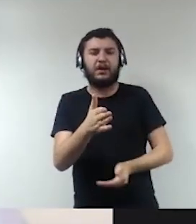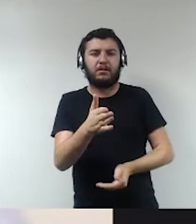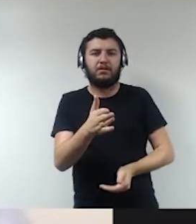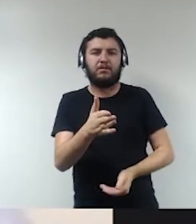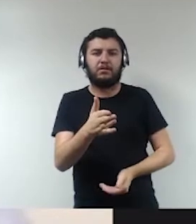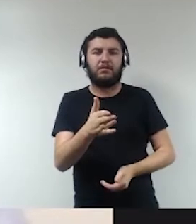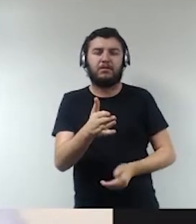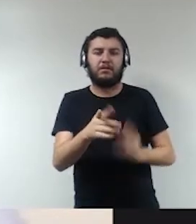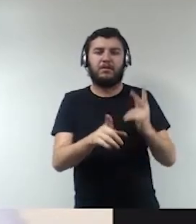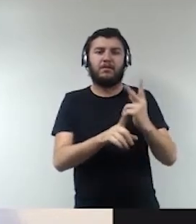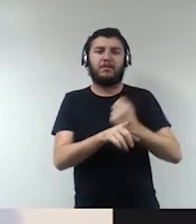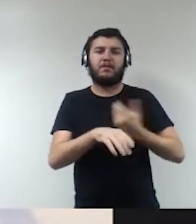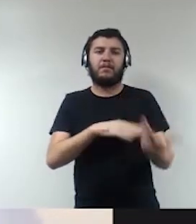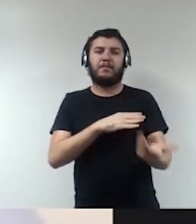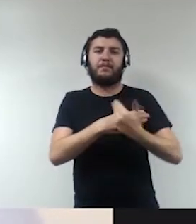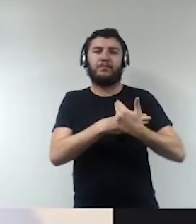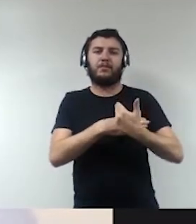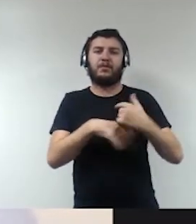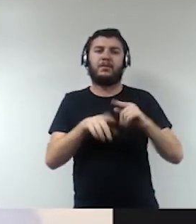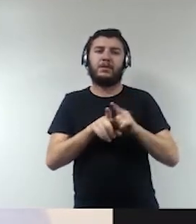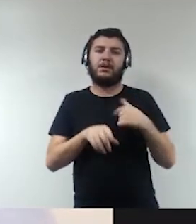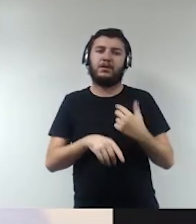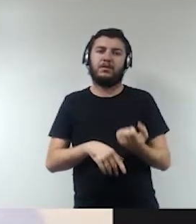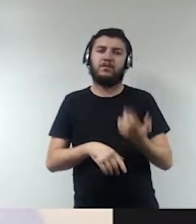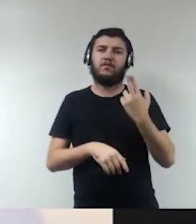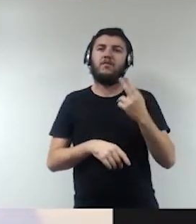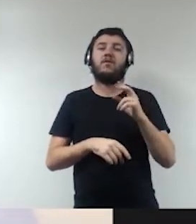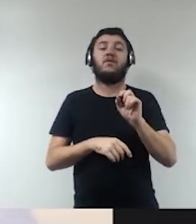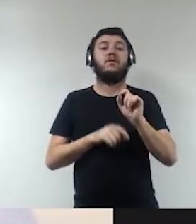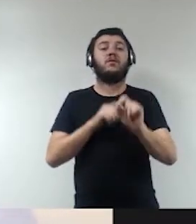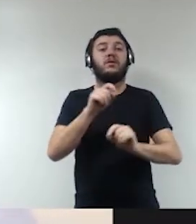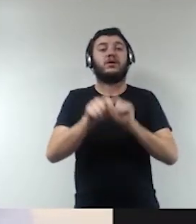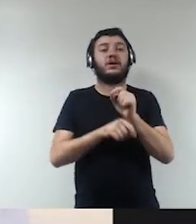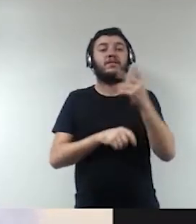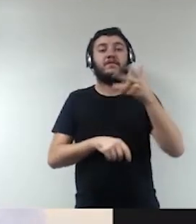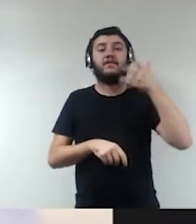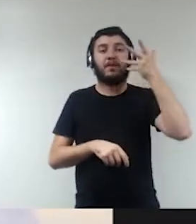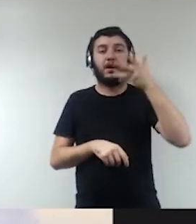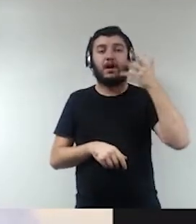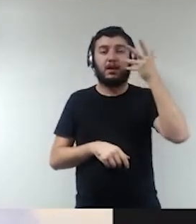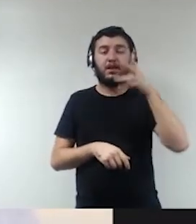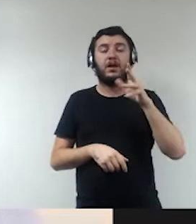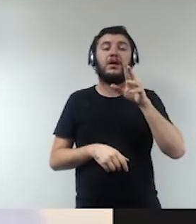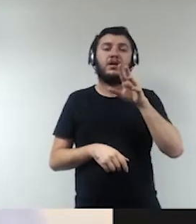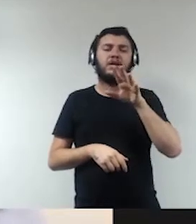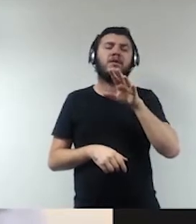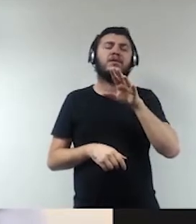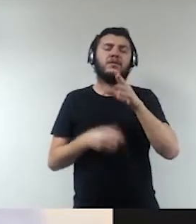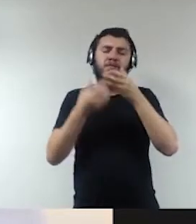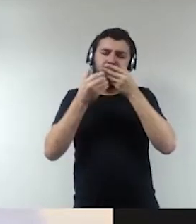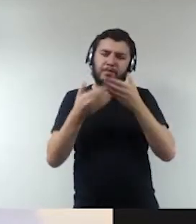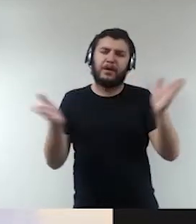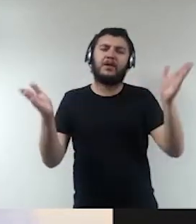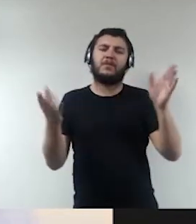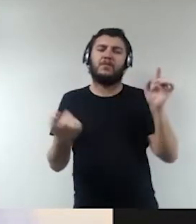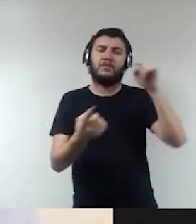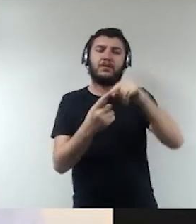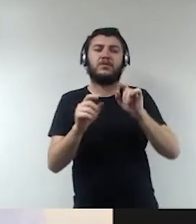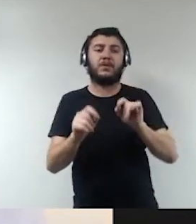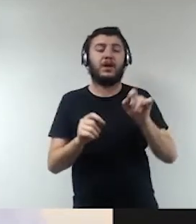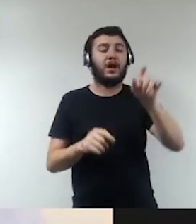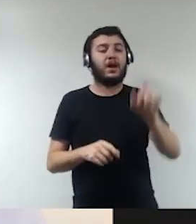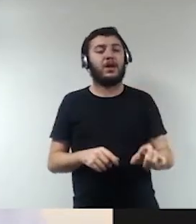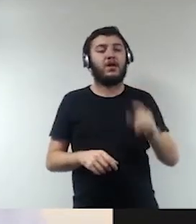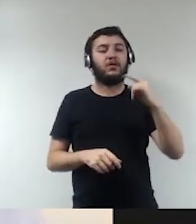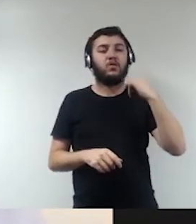E é assim como eu abro a minha fala, para que eu possa depois ouvir, na opinião da doutora Samantha e da doutora